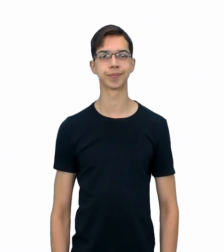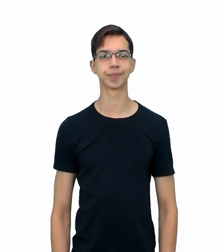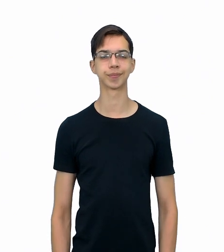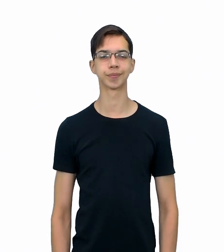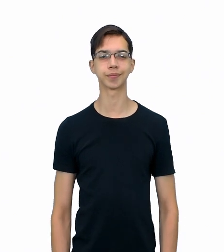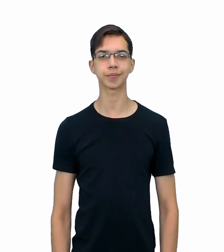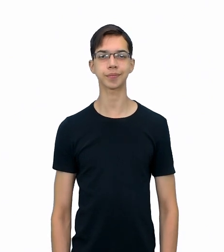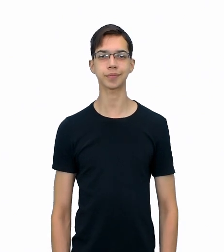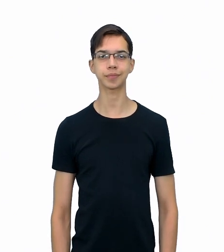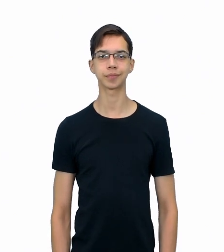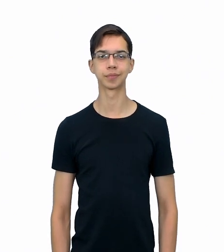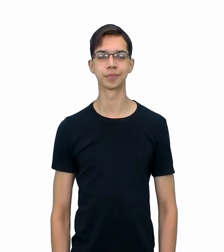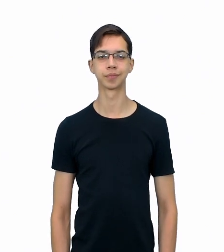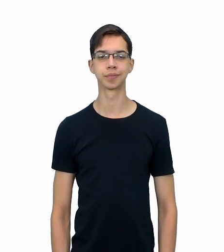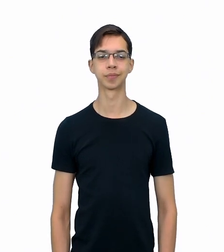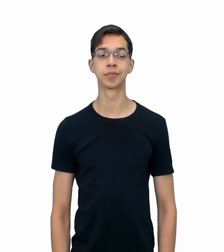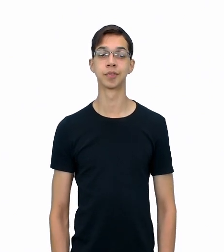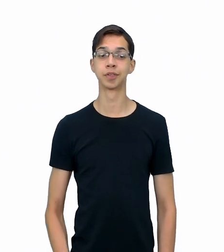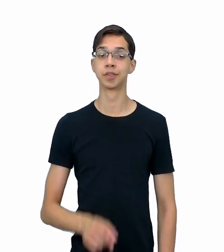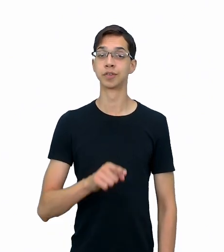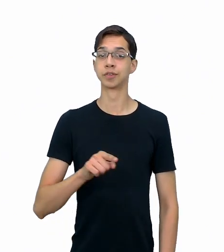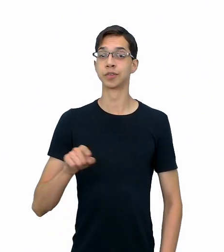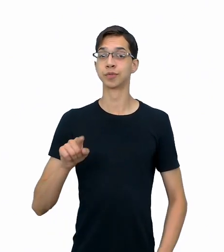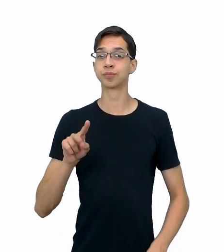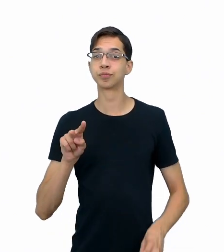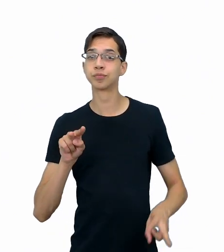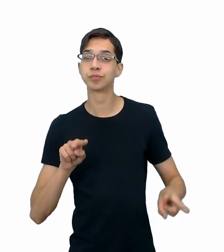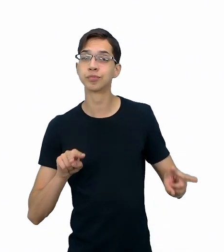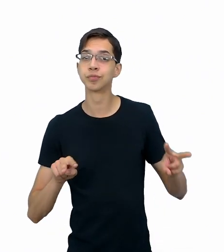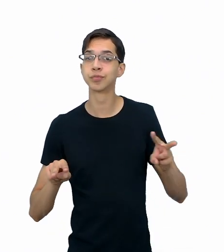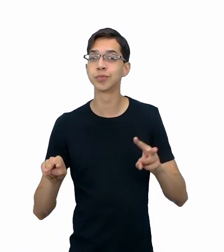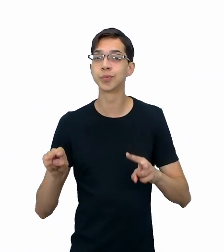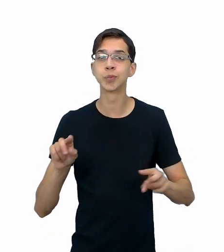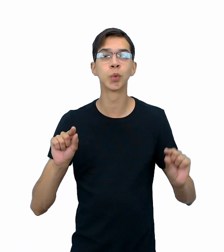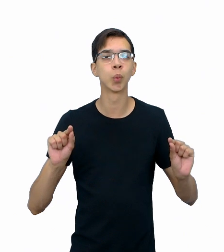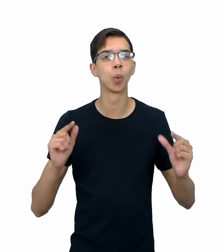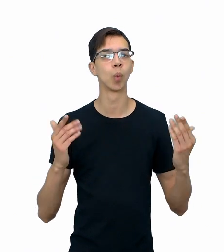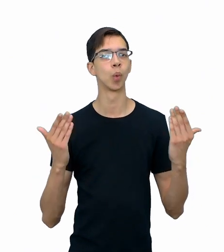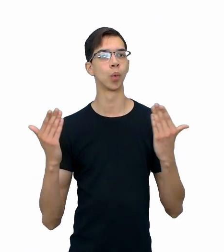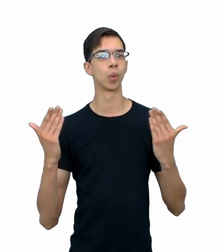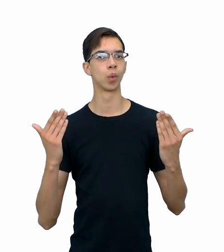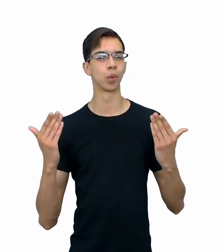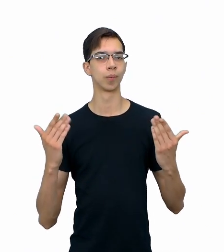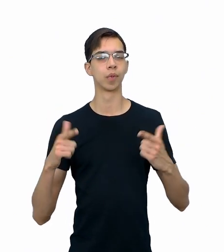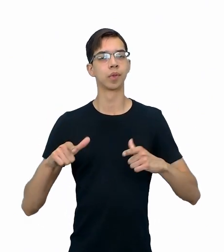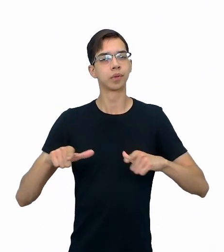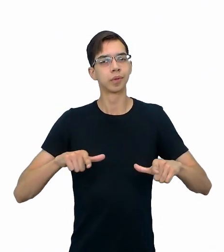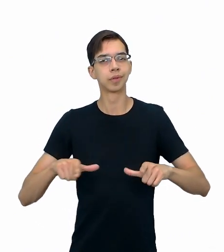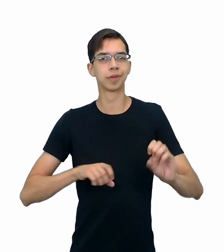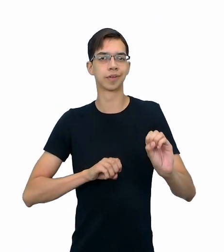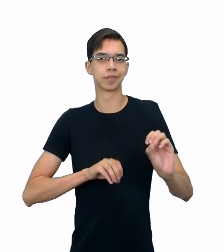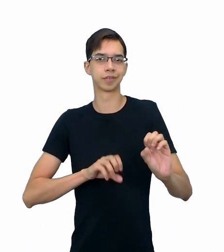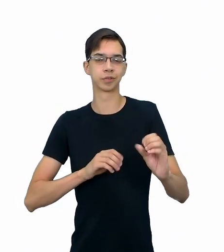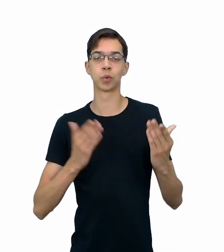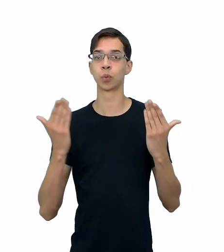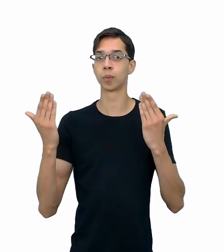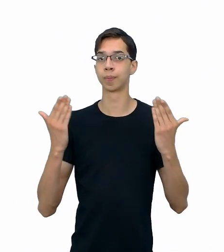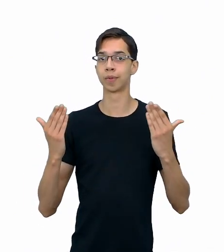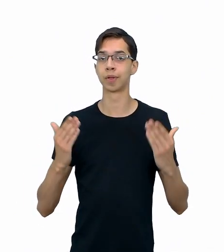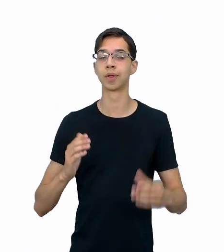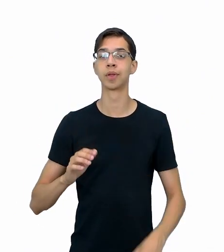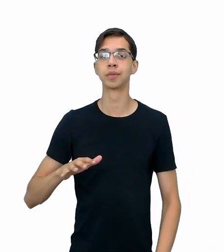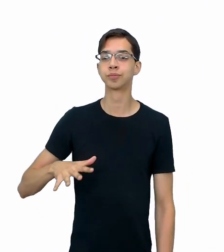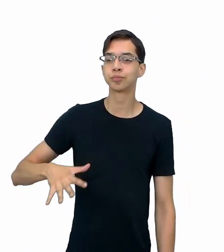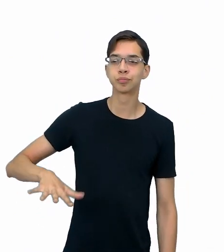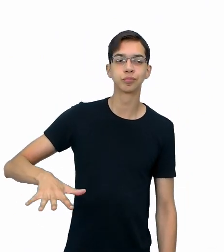né? Que estão relacionados ao trabalho, né? Ao ensino com as relações espaciais, né?